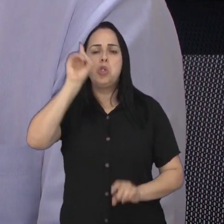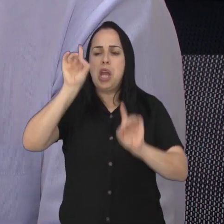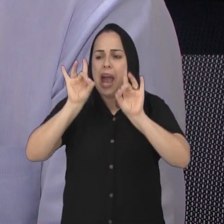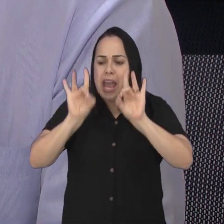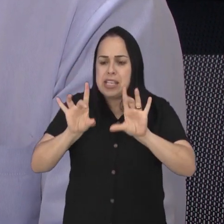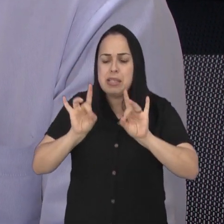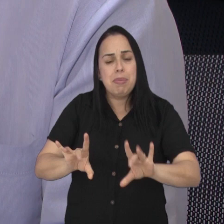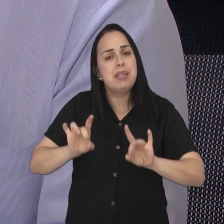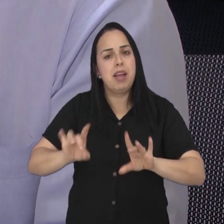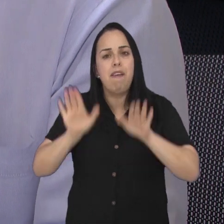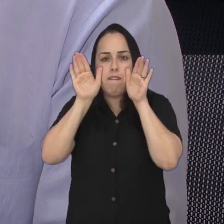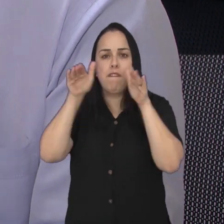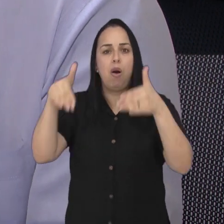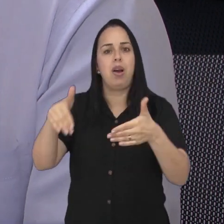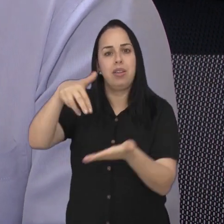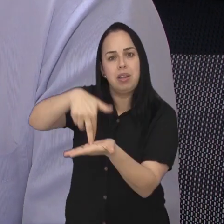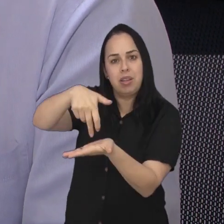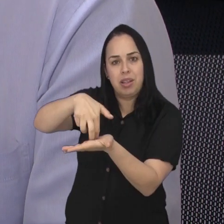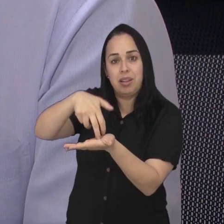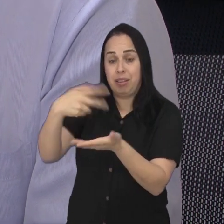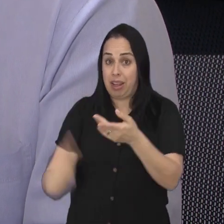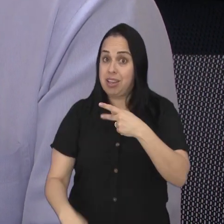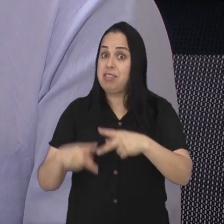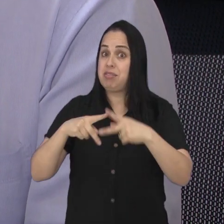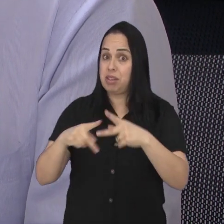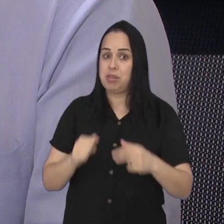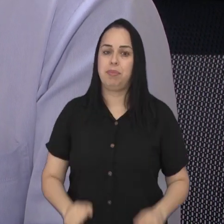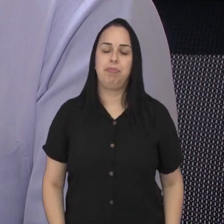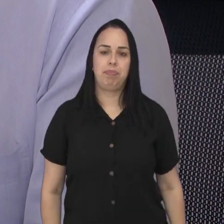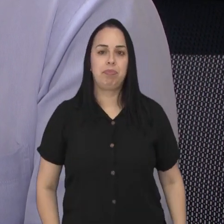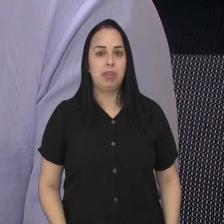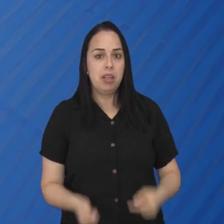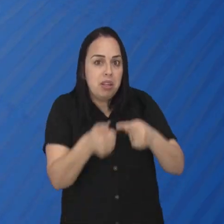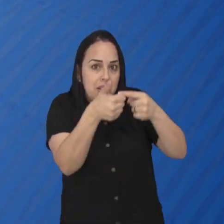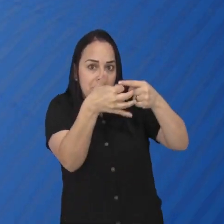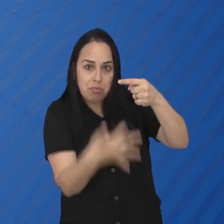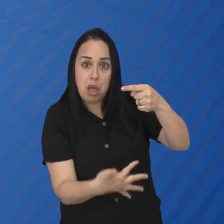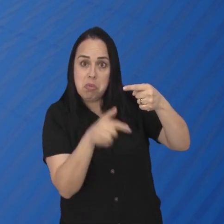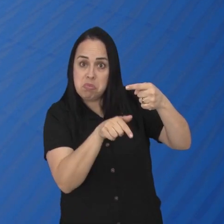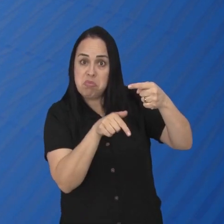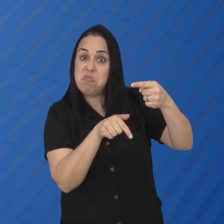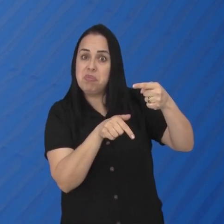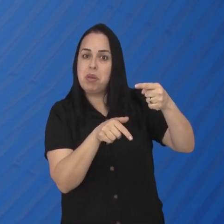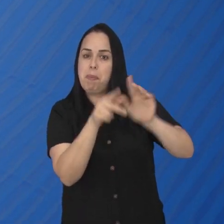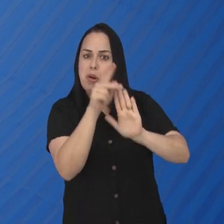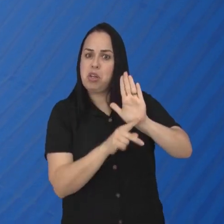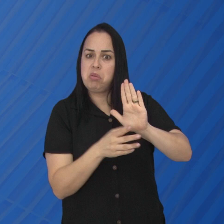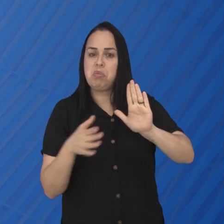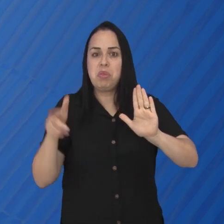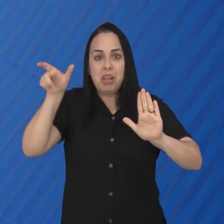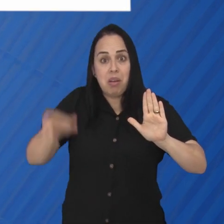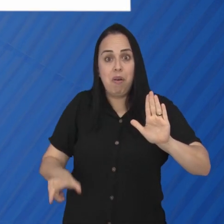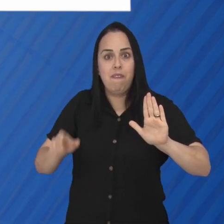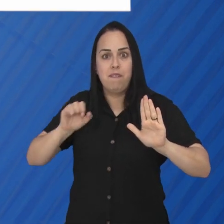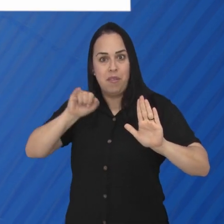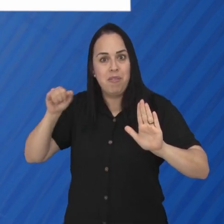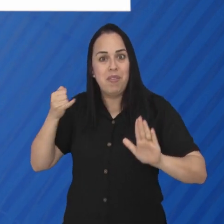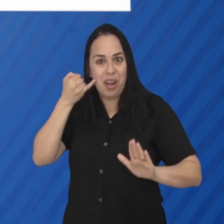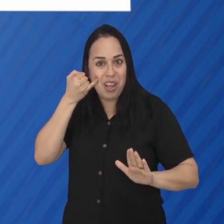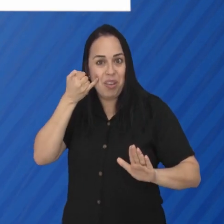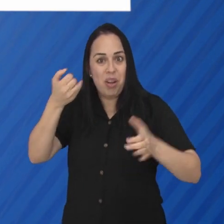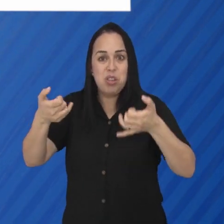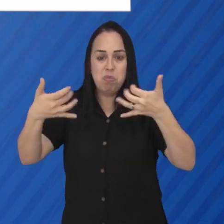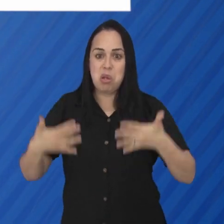específica, um momento especial para o sapateado aqui no nosso município. Na justificativa do projeto, o vereador